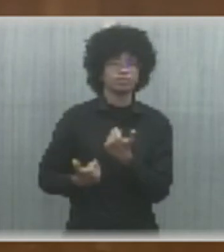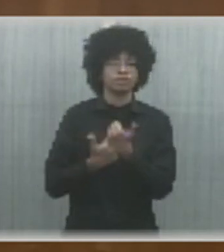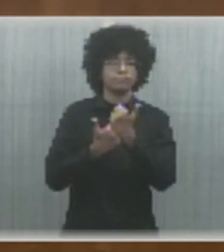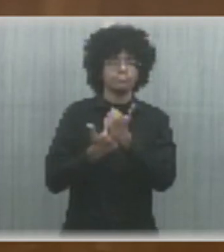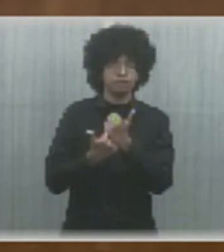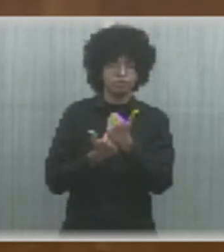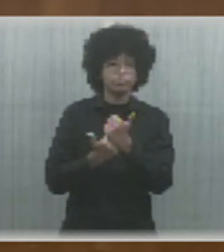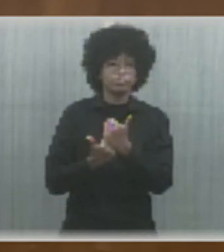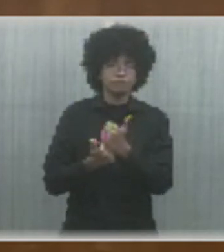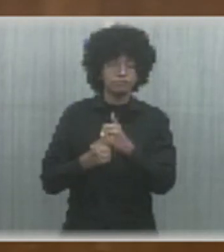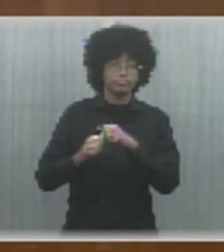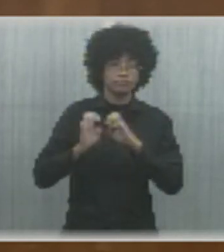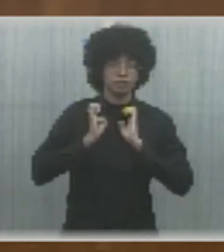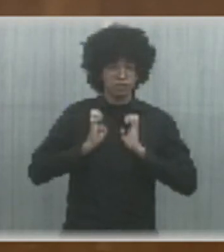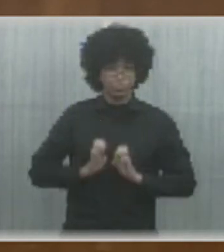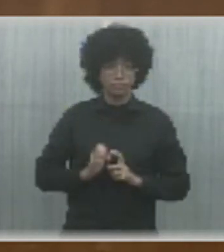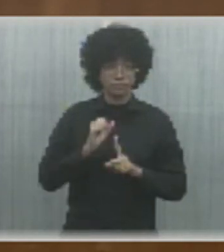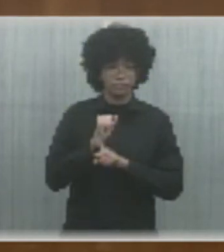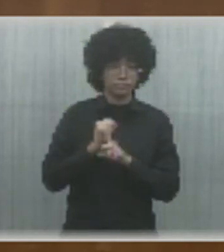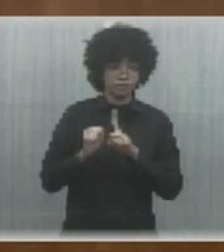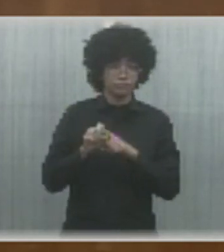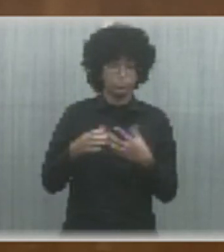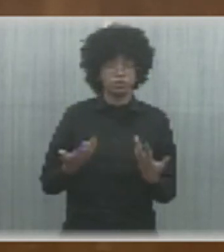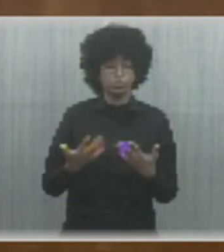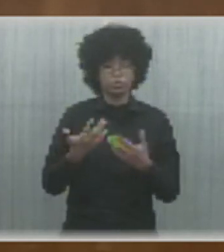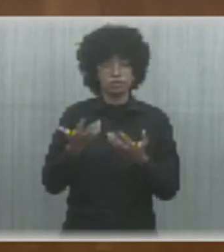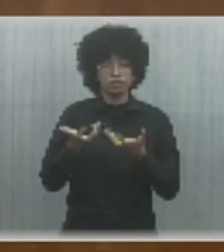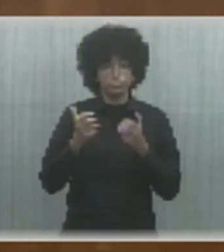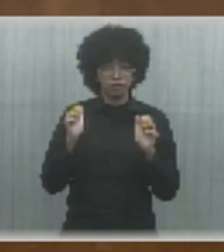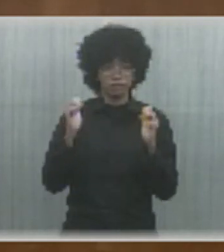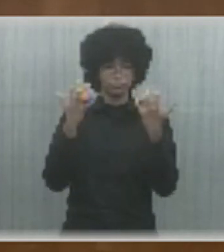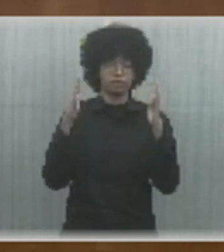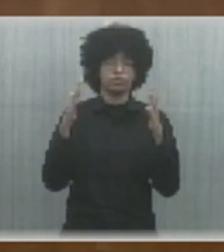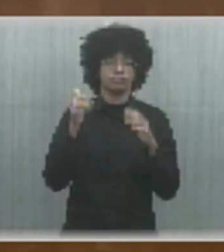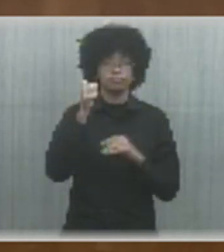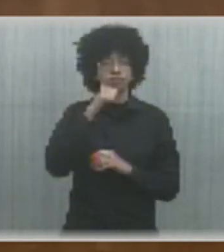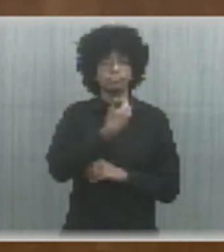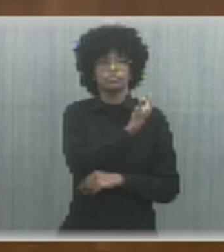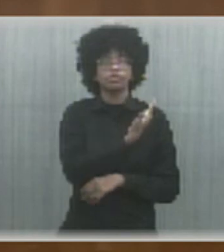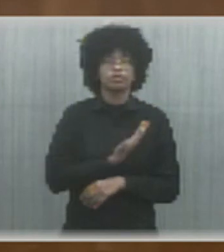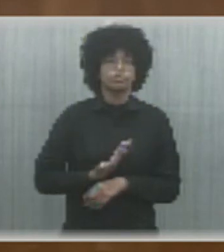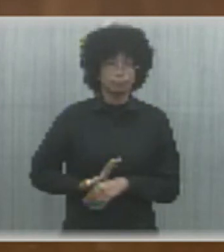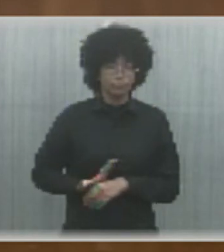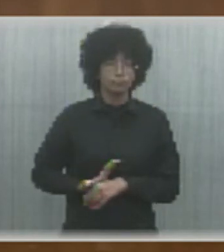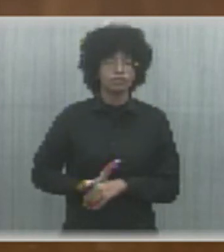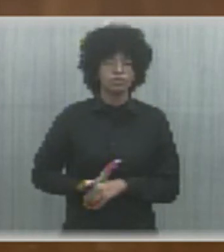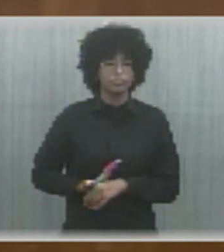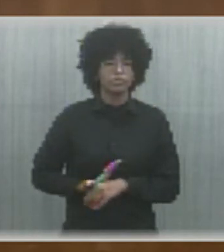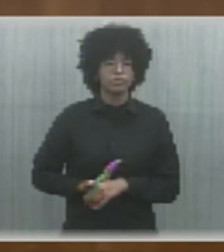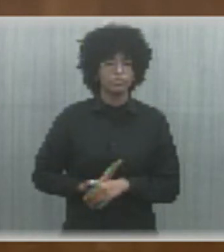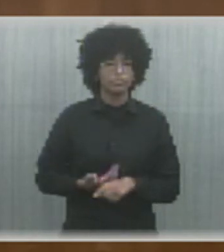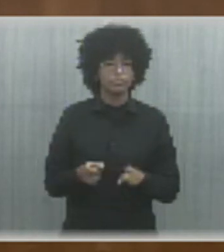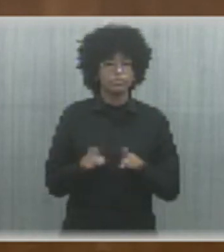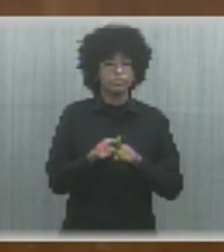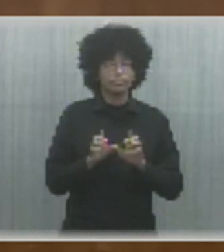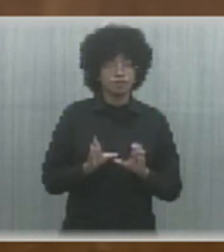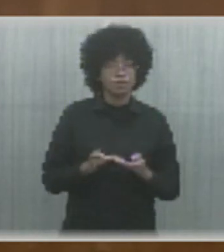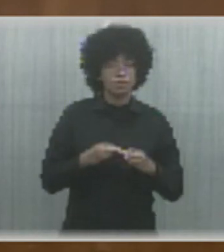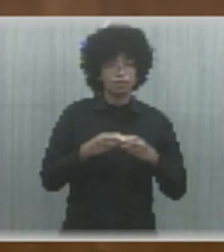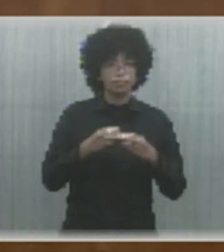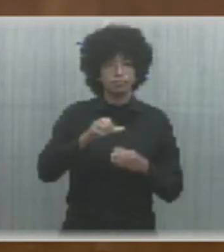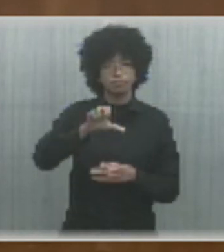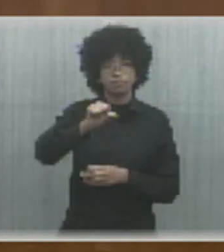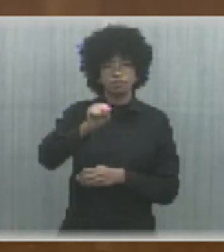ética ambiental e responsabilidade social. Então, eu queria aqui parabenizar a governadora, parabenizar a equipe da